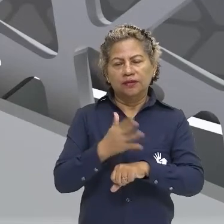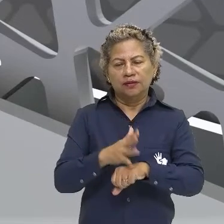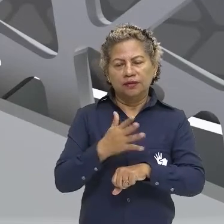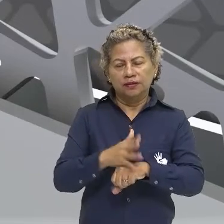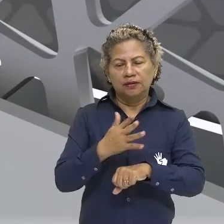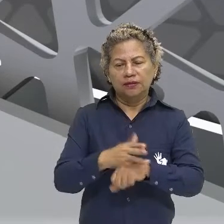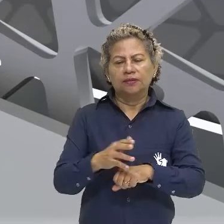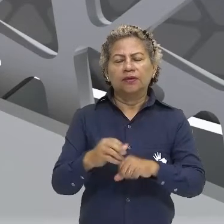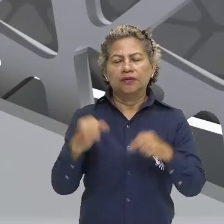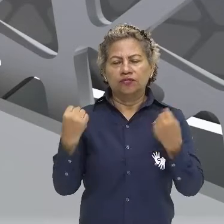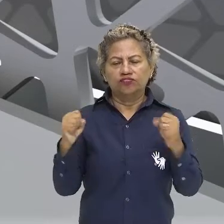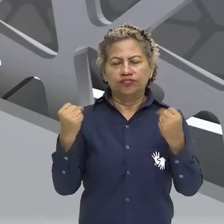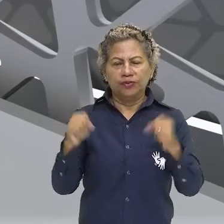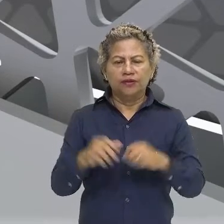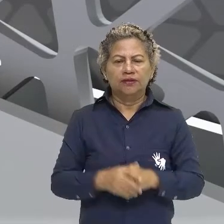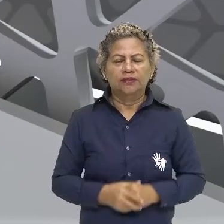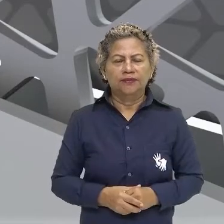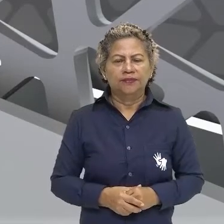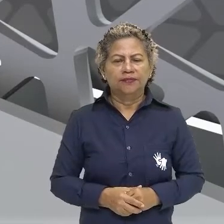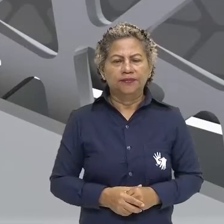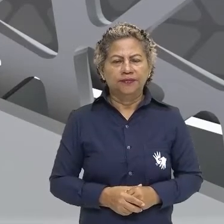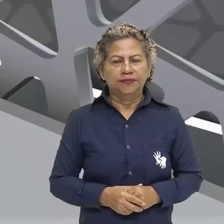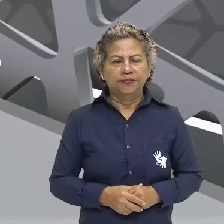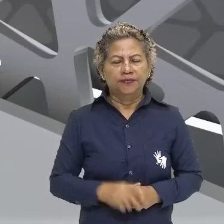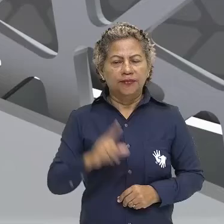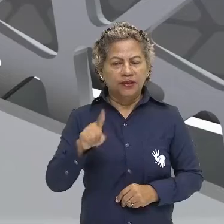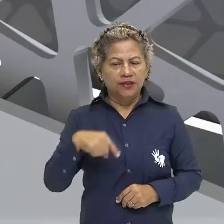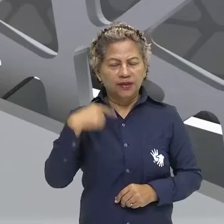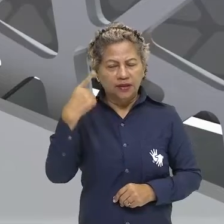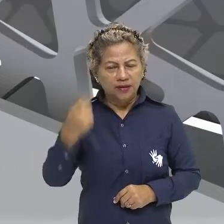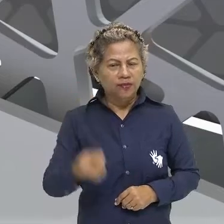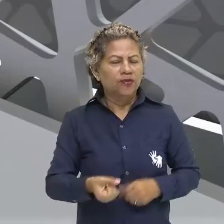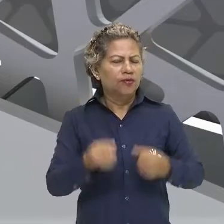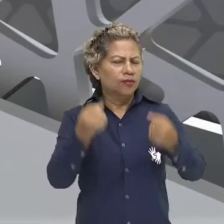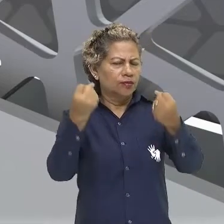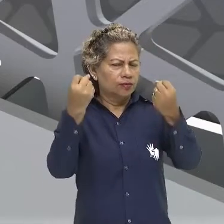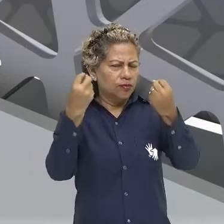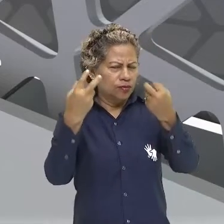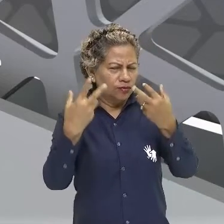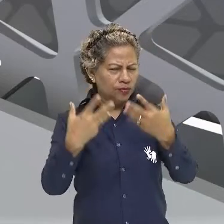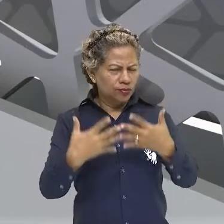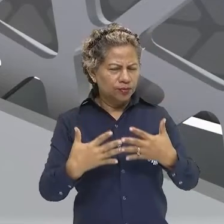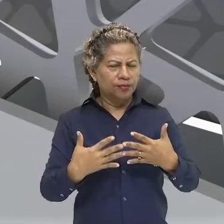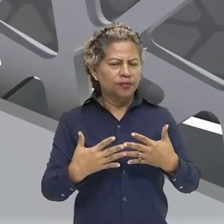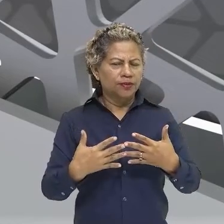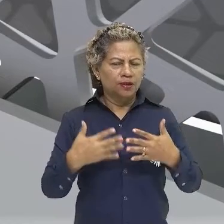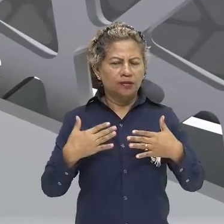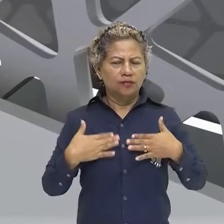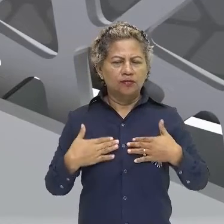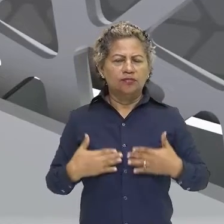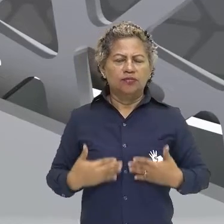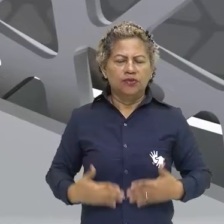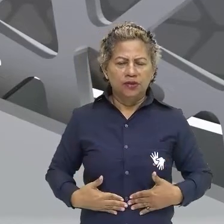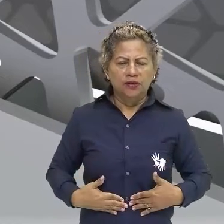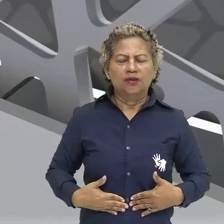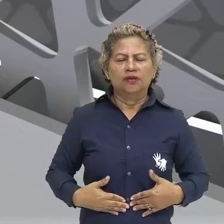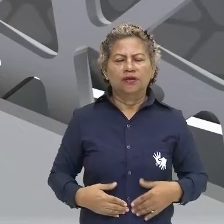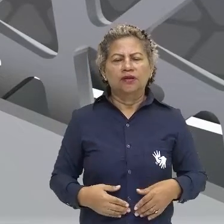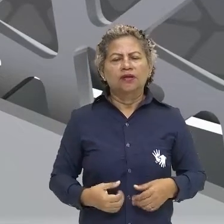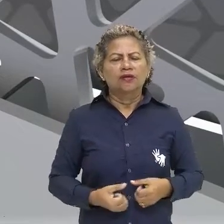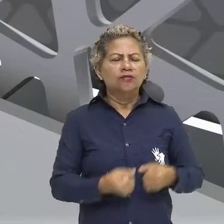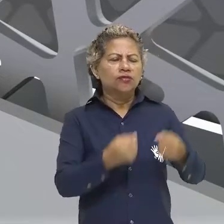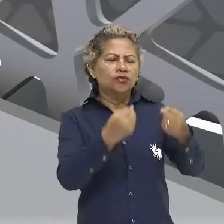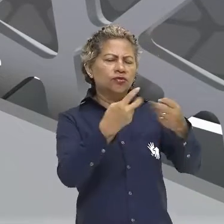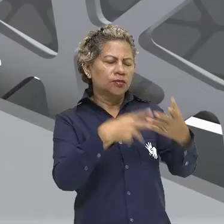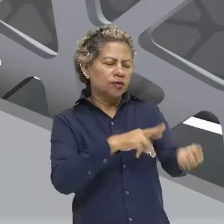nós falamos sobre a expressão corporal, né? Dentro desse conceito de atividades rítmicas